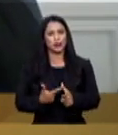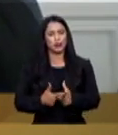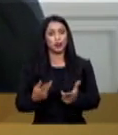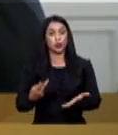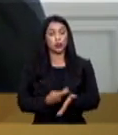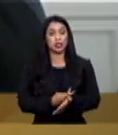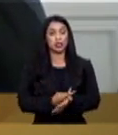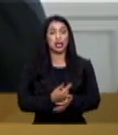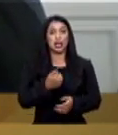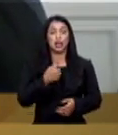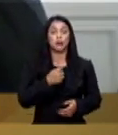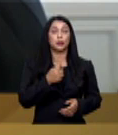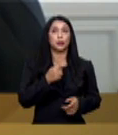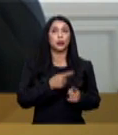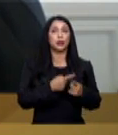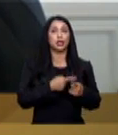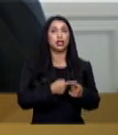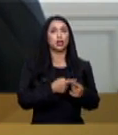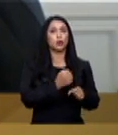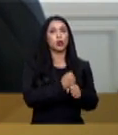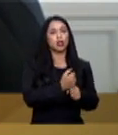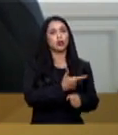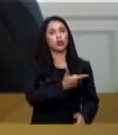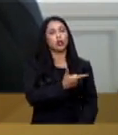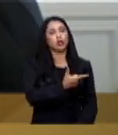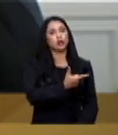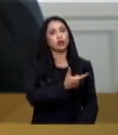de 2002 até